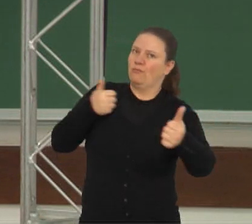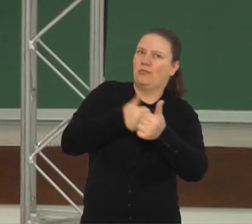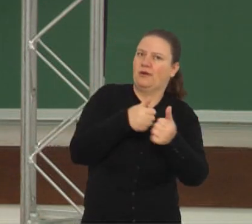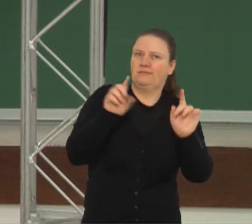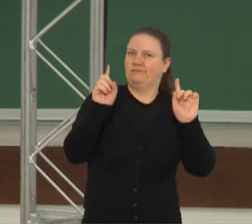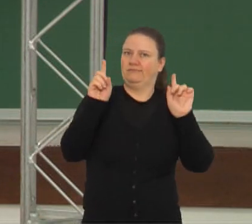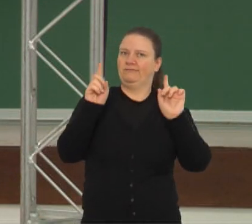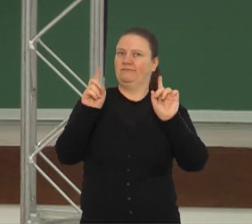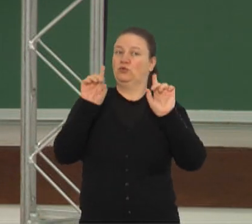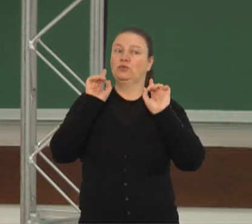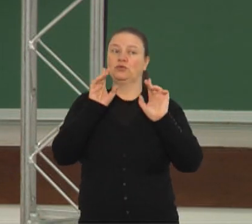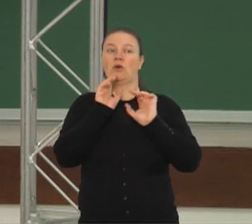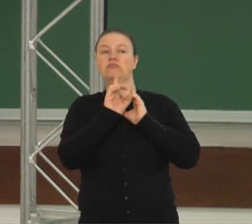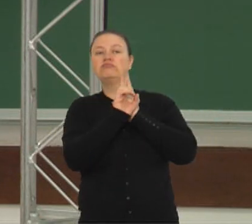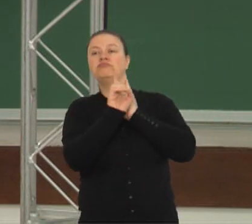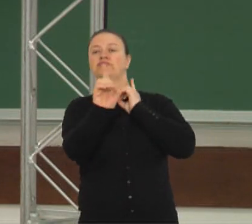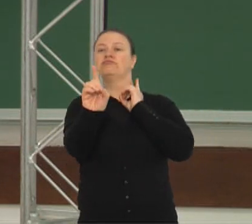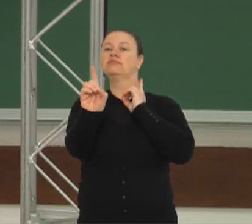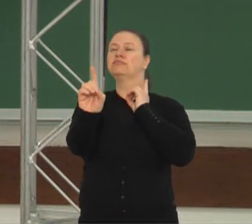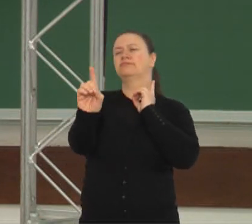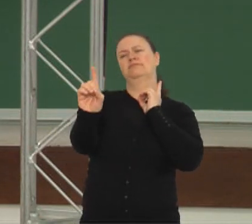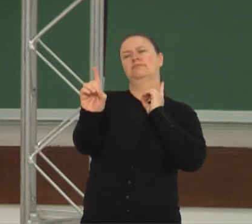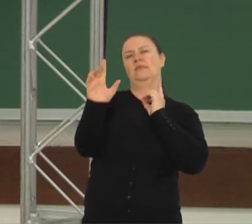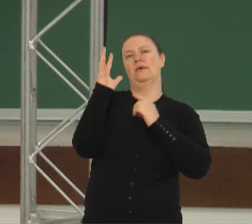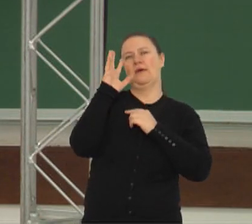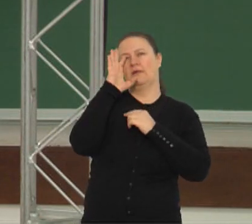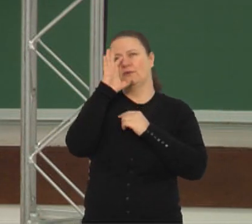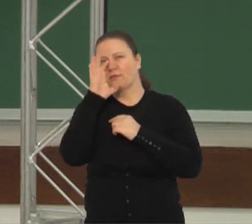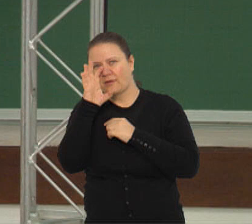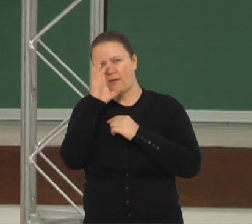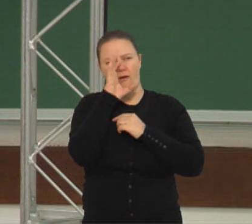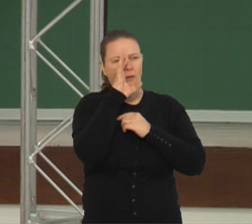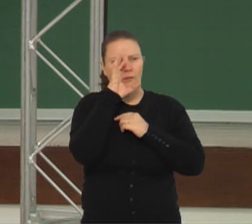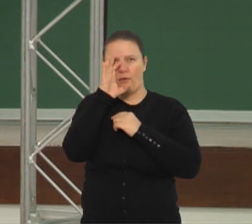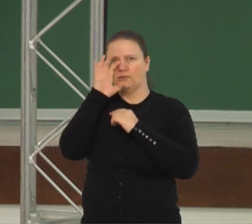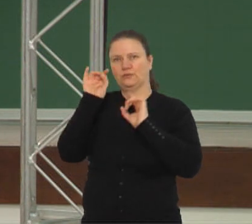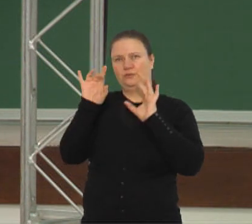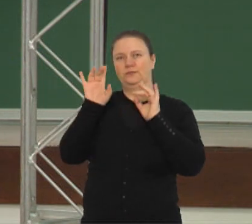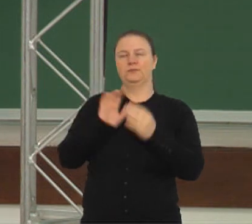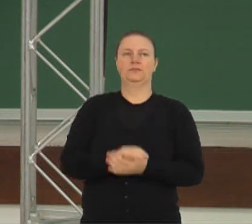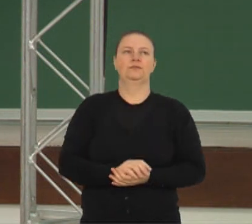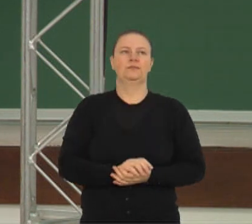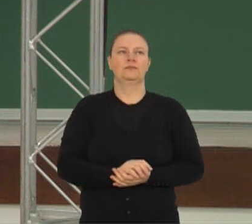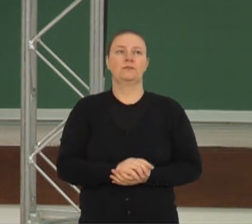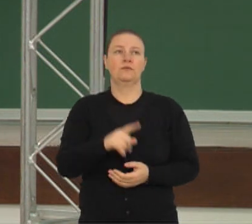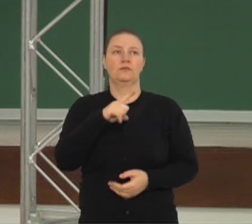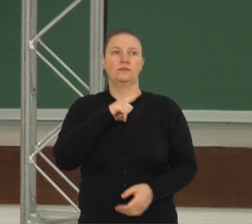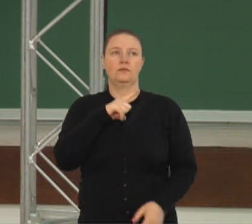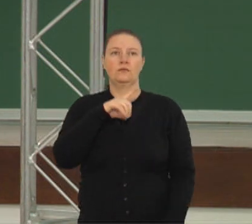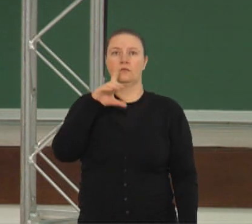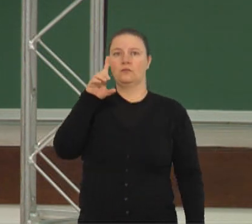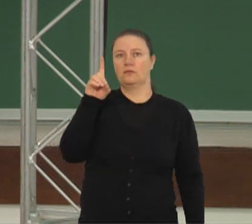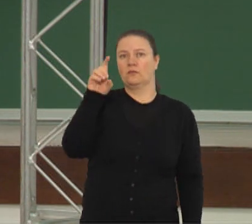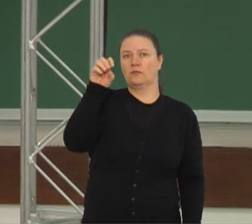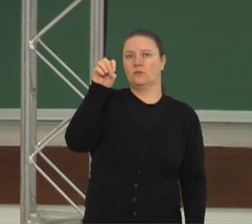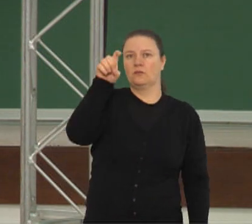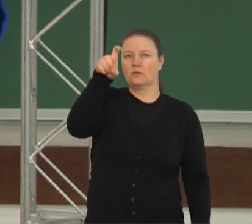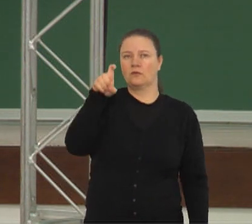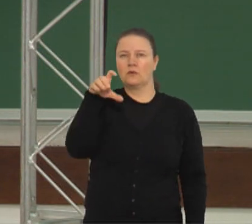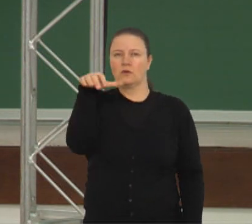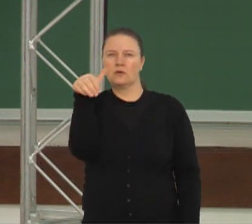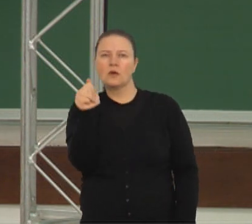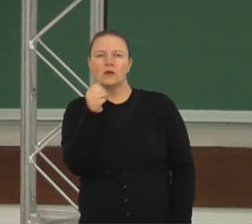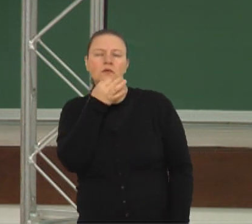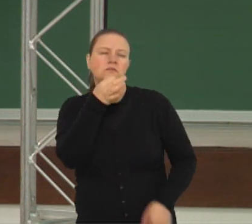desenvolve toda uma teoria da diferença entre doxa e episteme. Doxa é opinião, é palpite, eu acho que é isso, eu acho